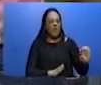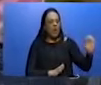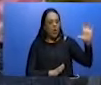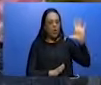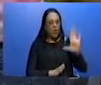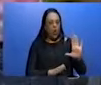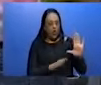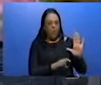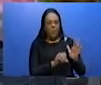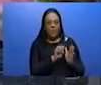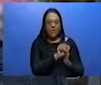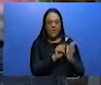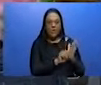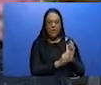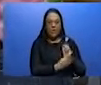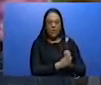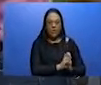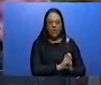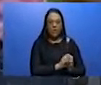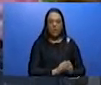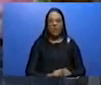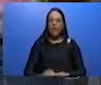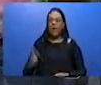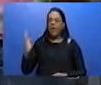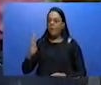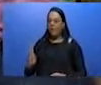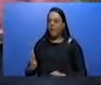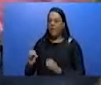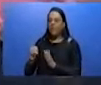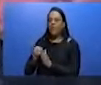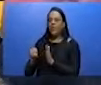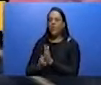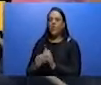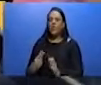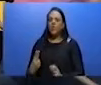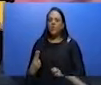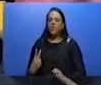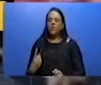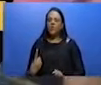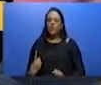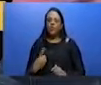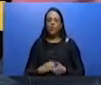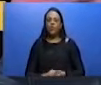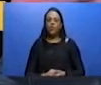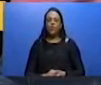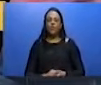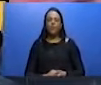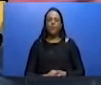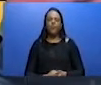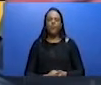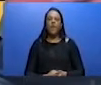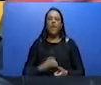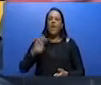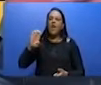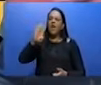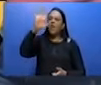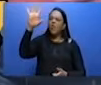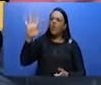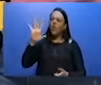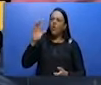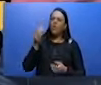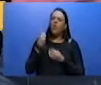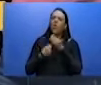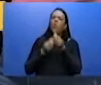XV, Brasil do século XXI. Então, como que era na Europa na época do descobrimento,